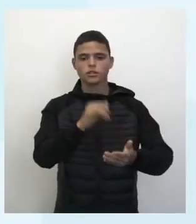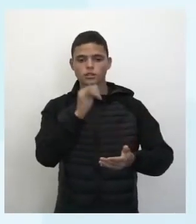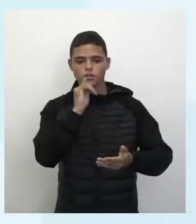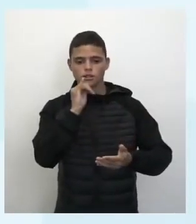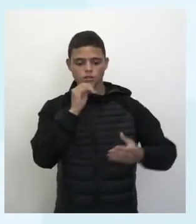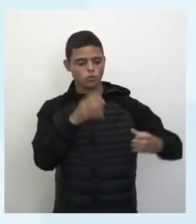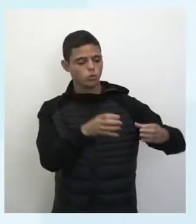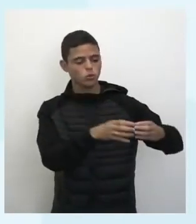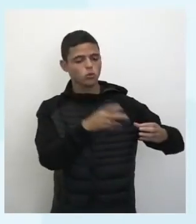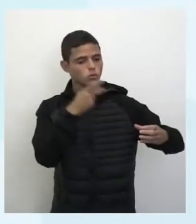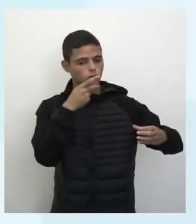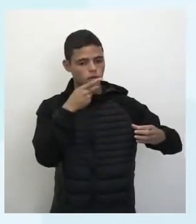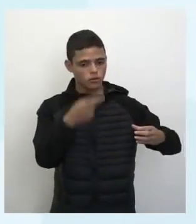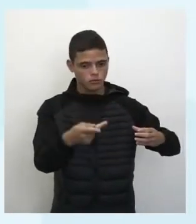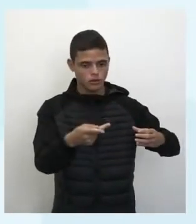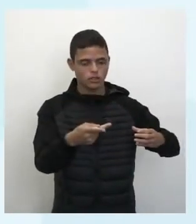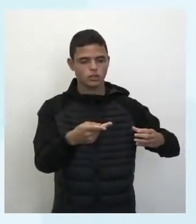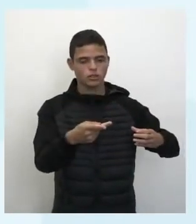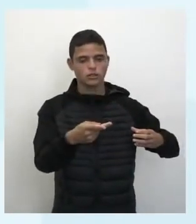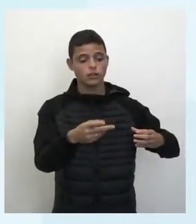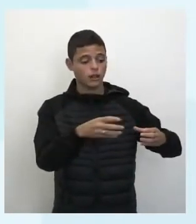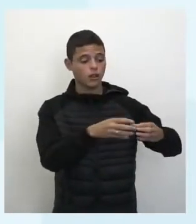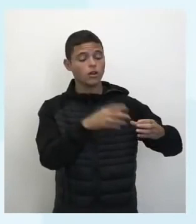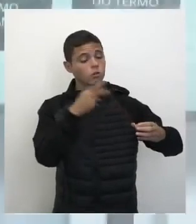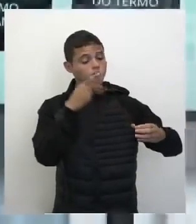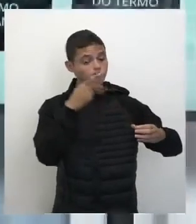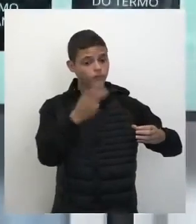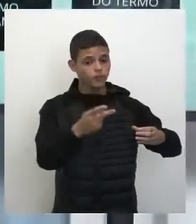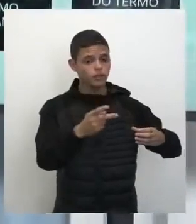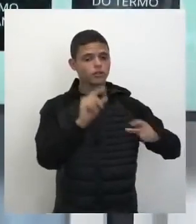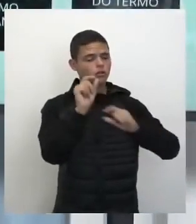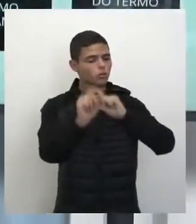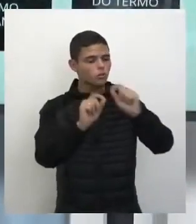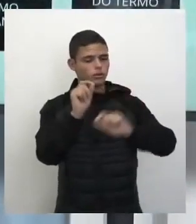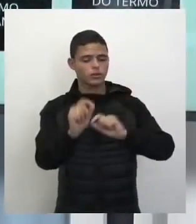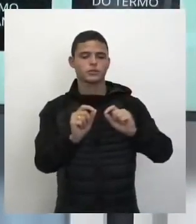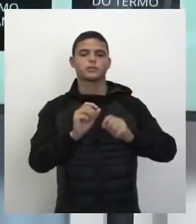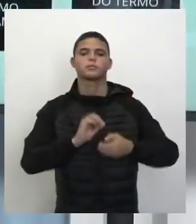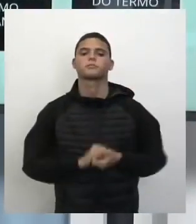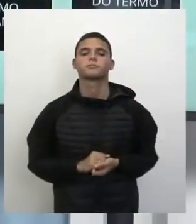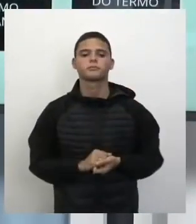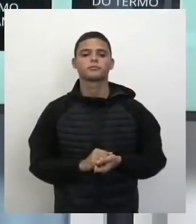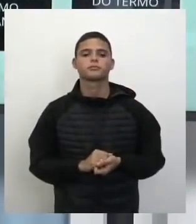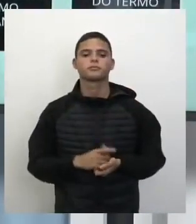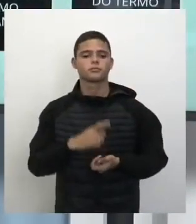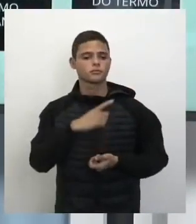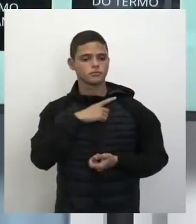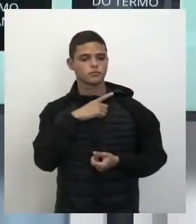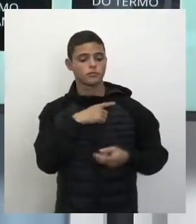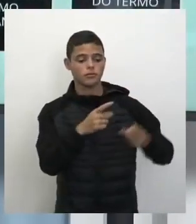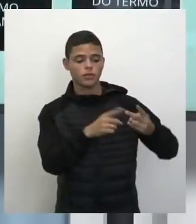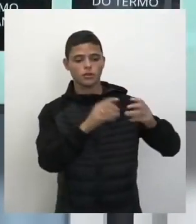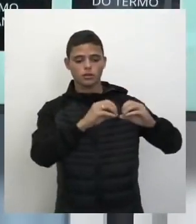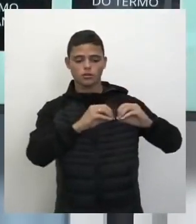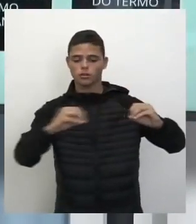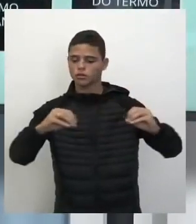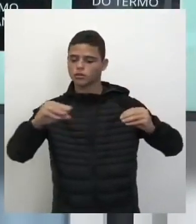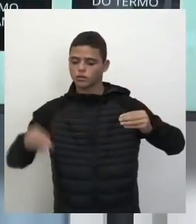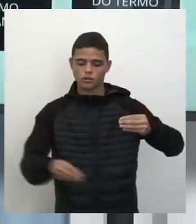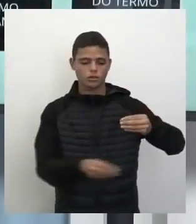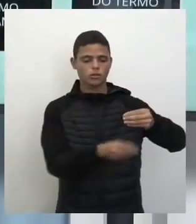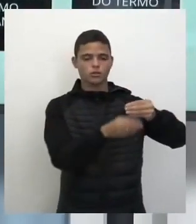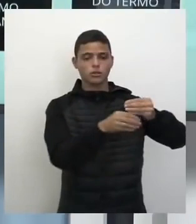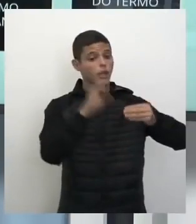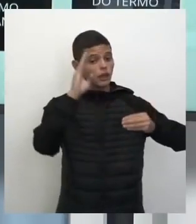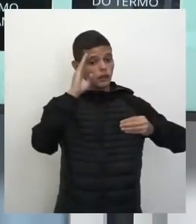Instituto diz, né? Não chega a mostrar o fato, eu falo que ele diz. E aí o que ele diz? Então aí a segunda oração vem completar o sentido